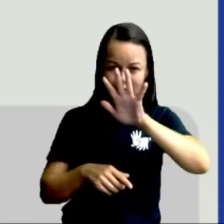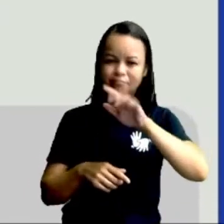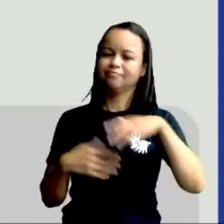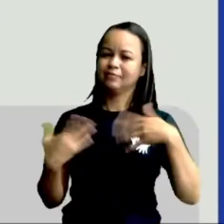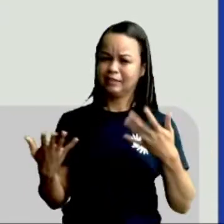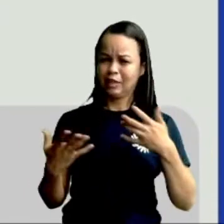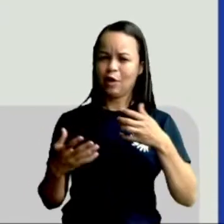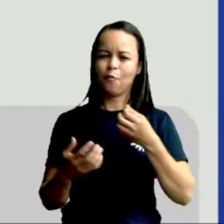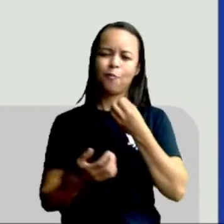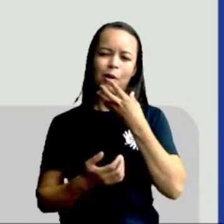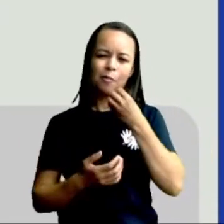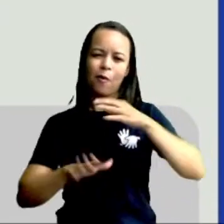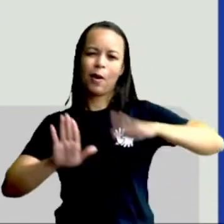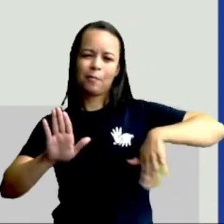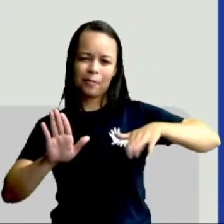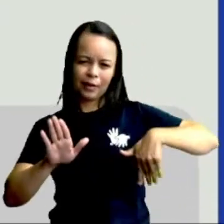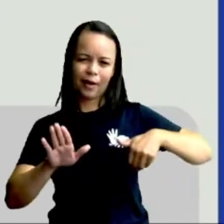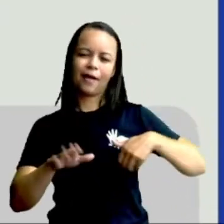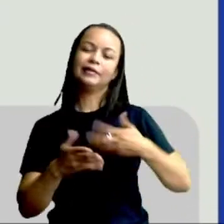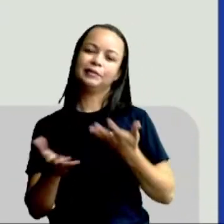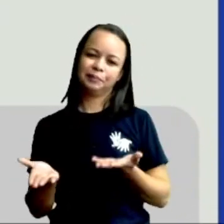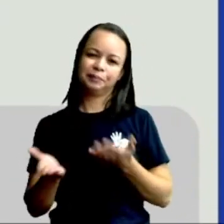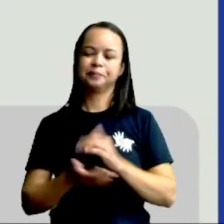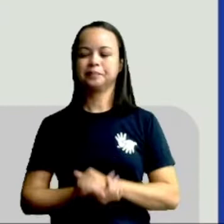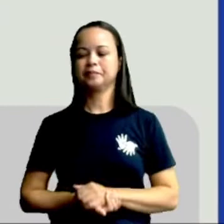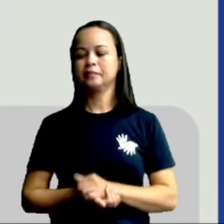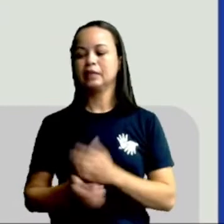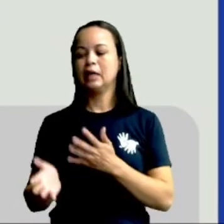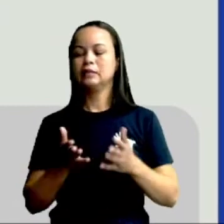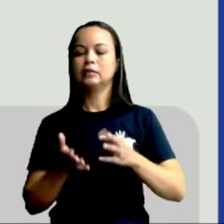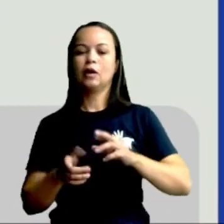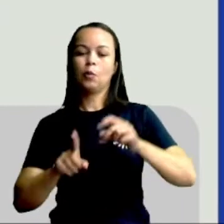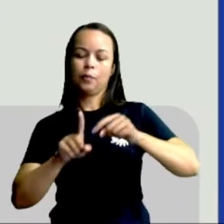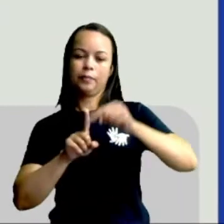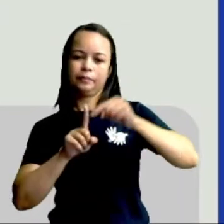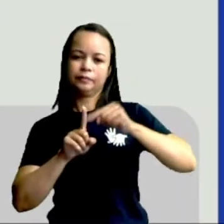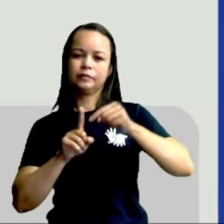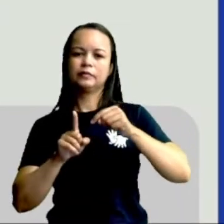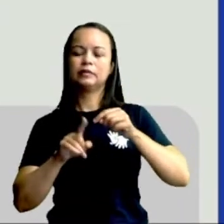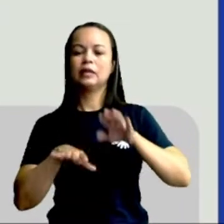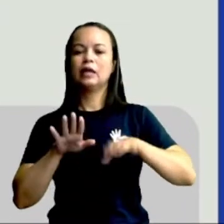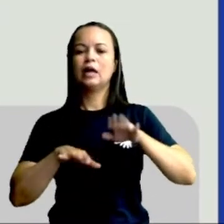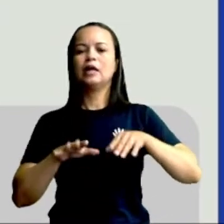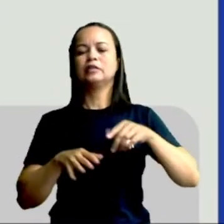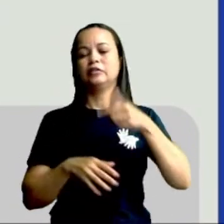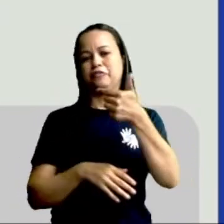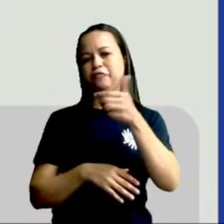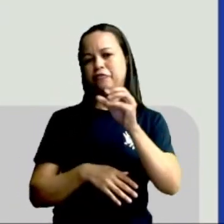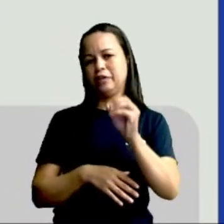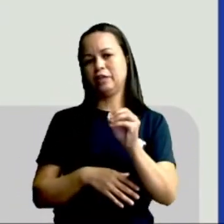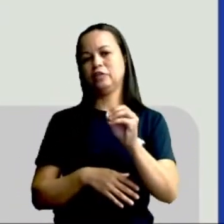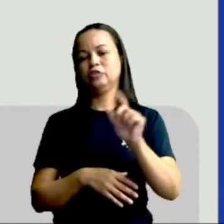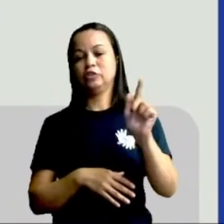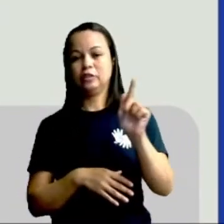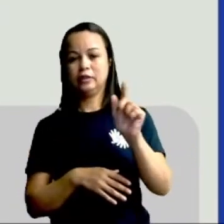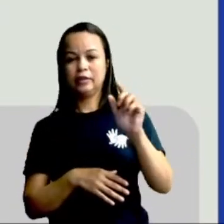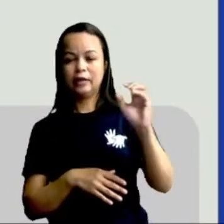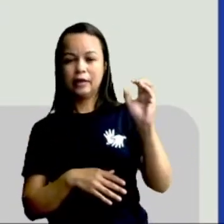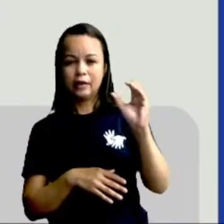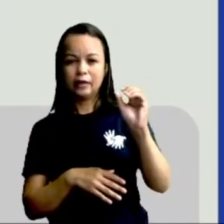bom. Vamos ver, vamos ver. Tem temperaturas elevadas cuja média anual varia de 20 graus a 28